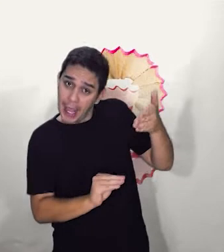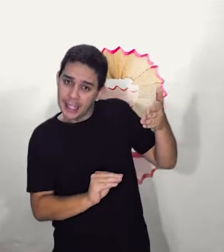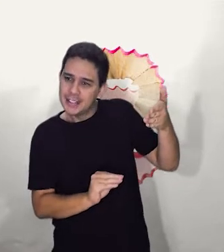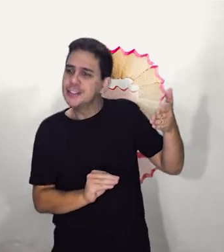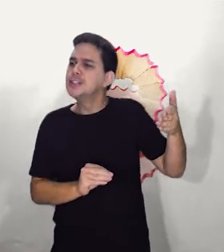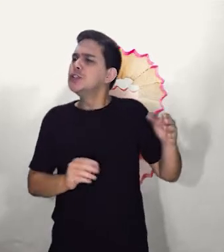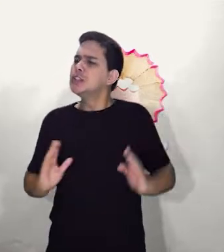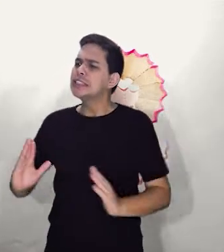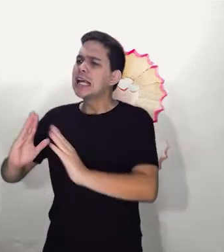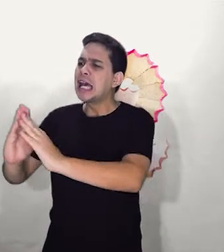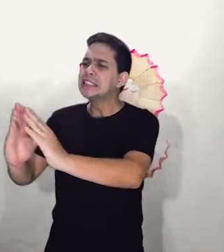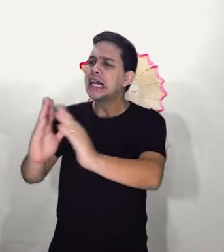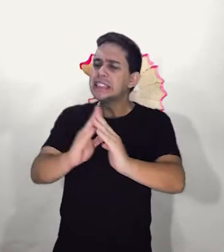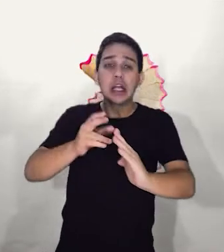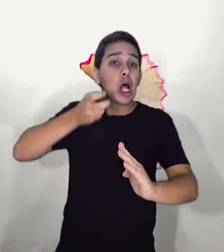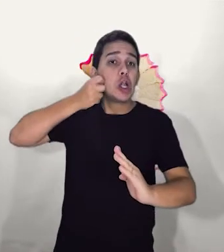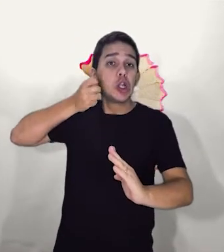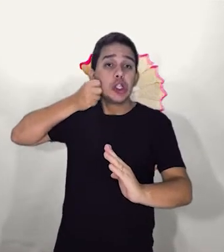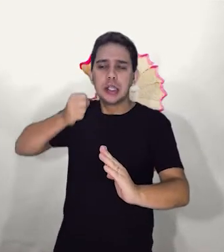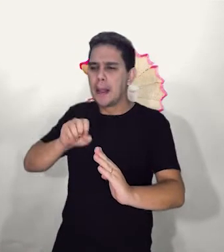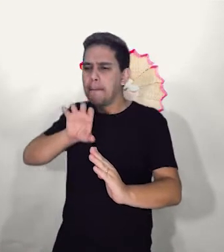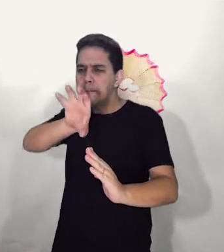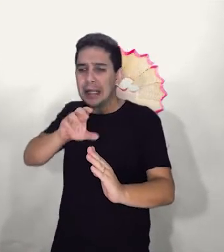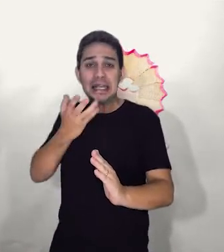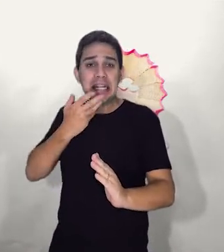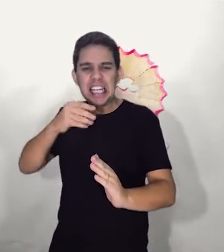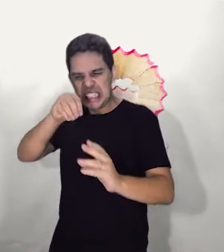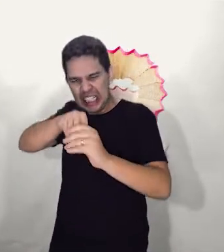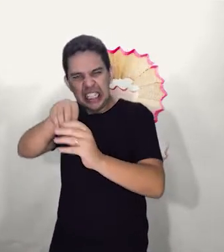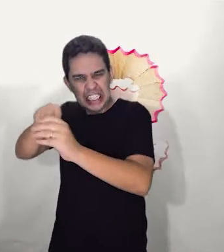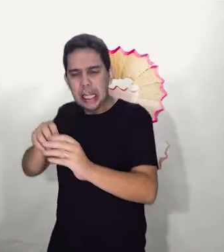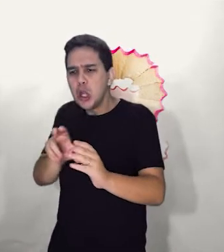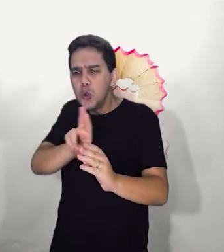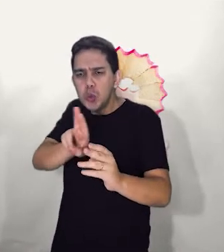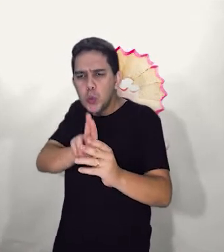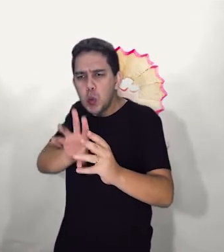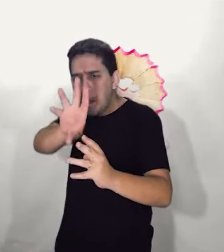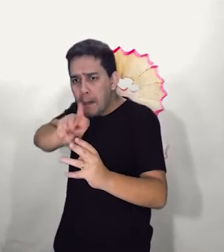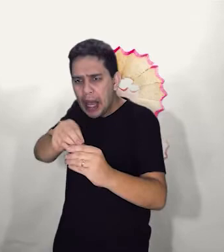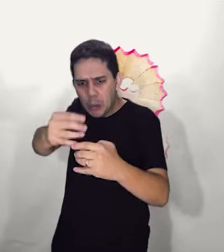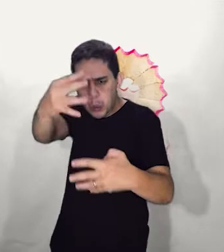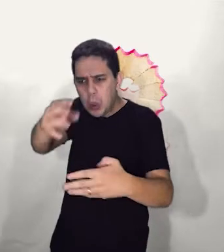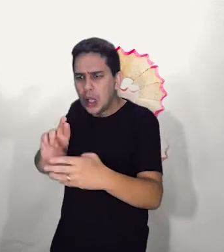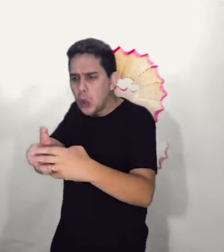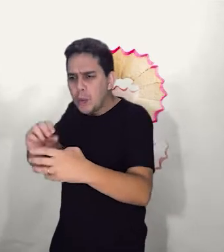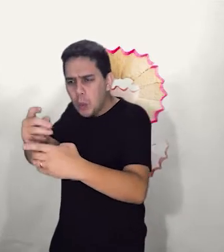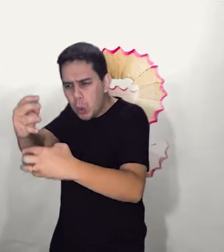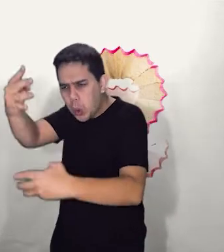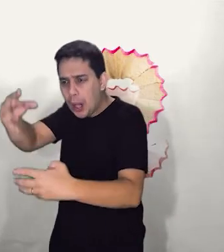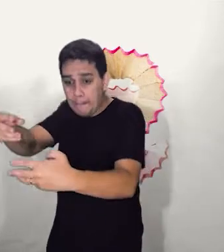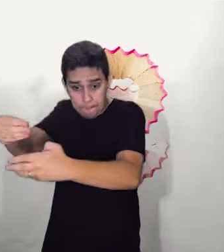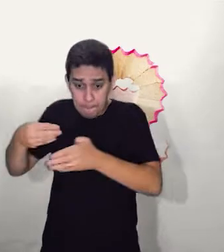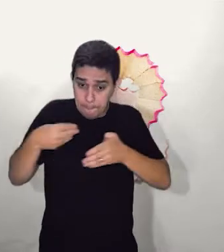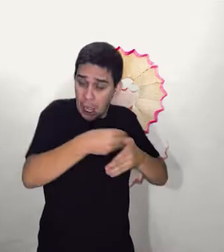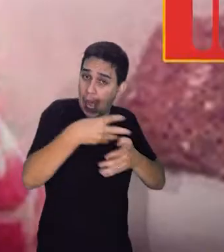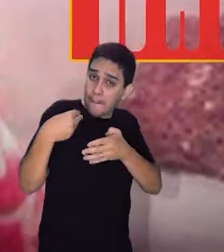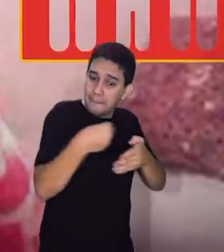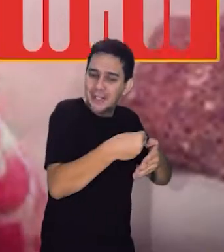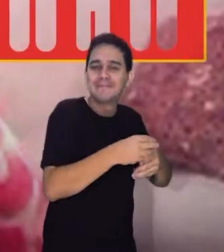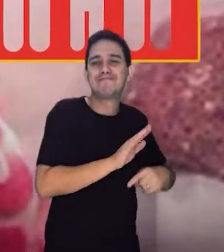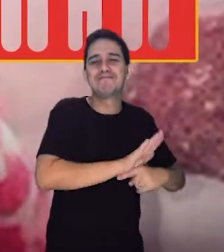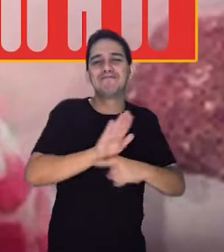a integração em rede de todos os órgãos e entidades de proteção envolvidos com a medida de acolhimento.